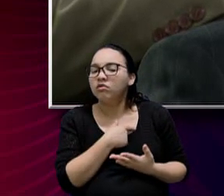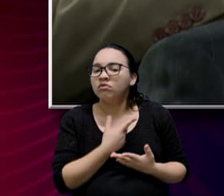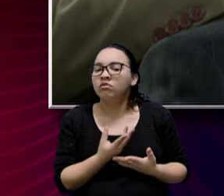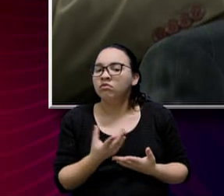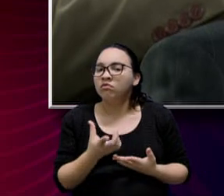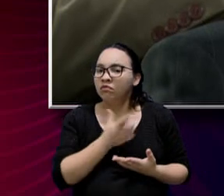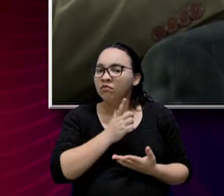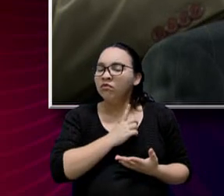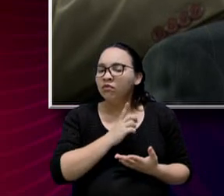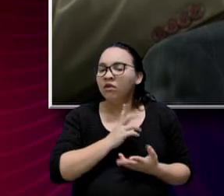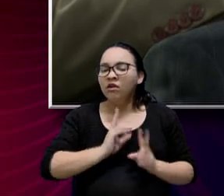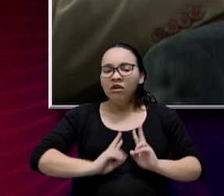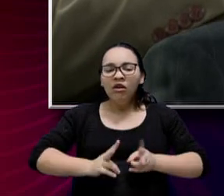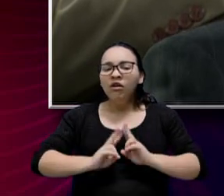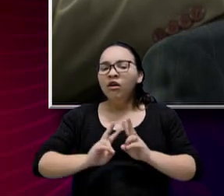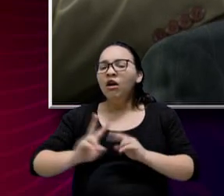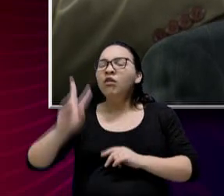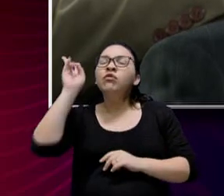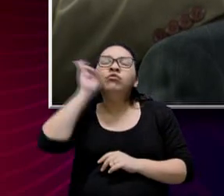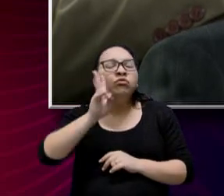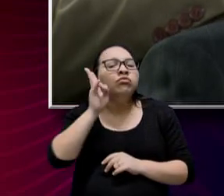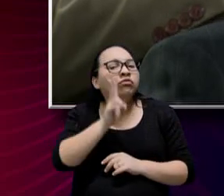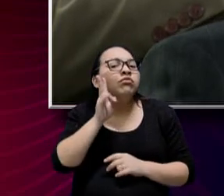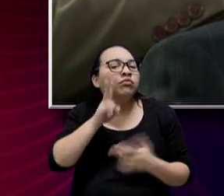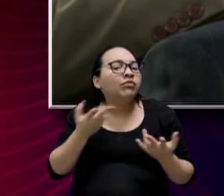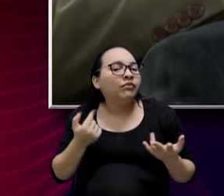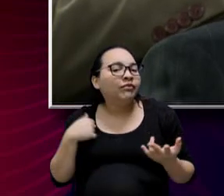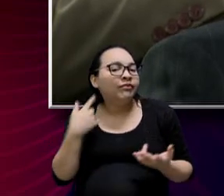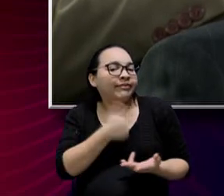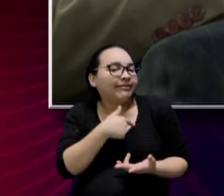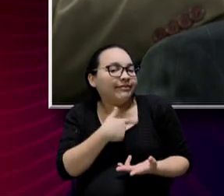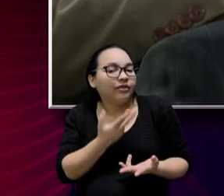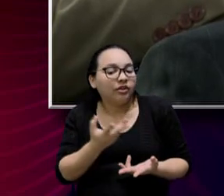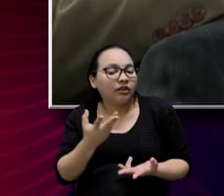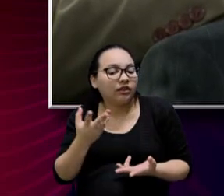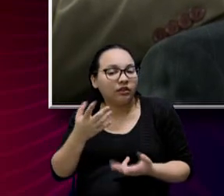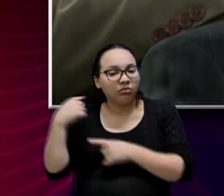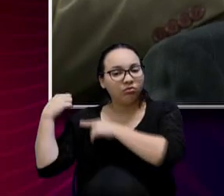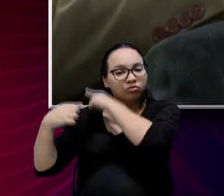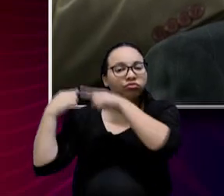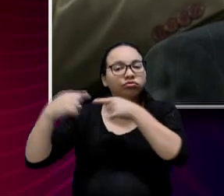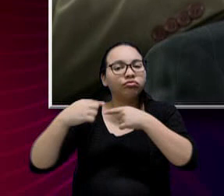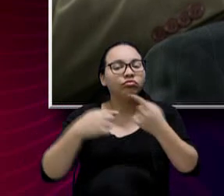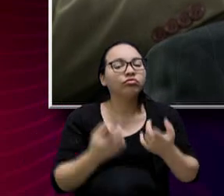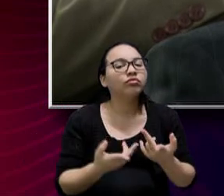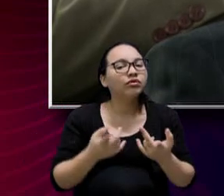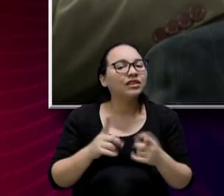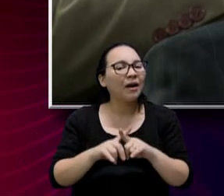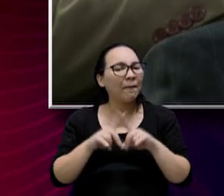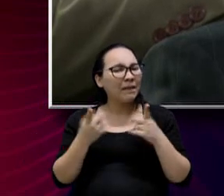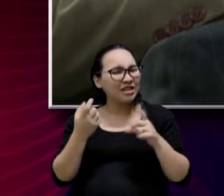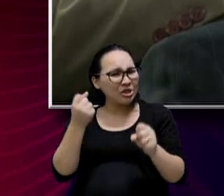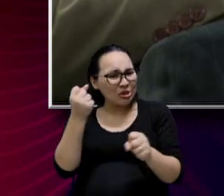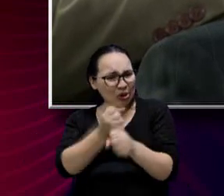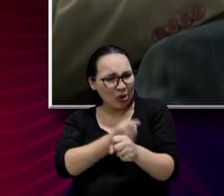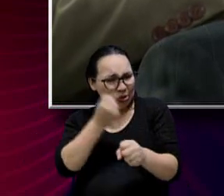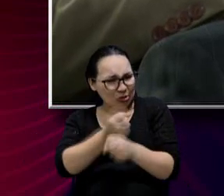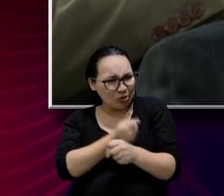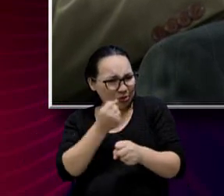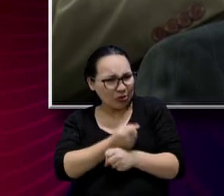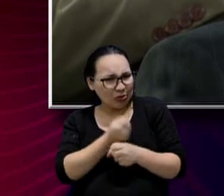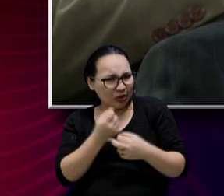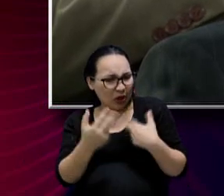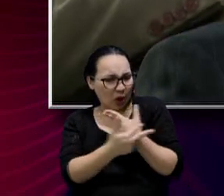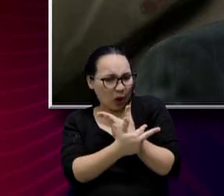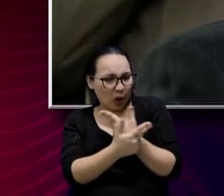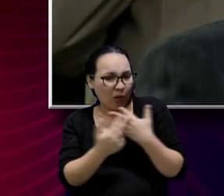e assim sermos, de alguma forma, lembrados por nossos feitos. Mas construir coisas